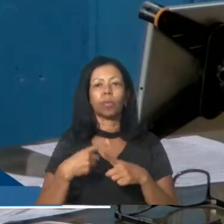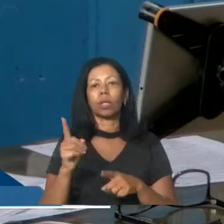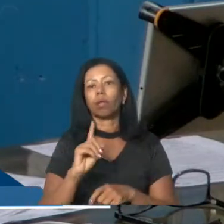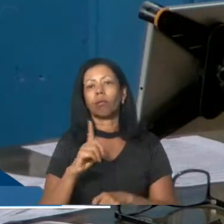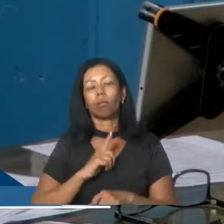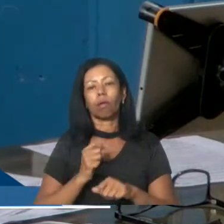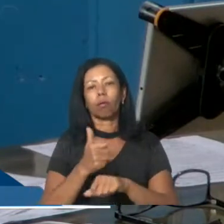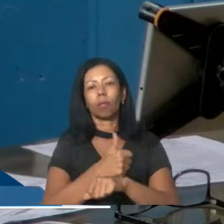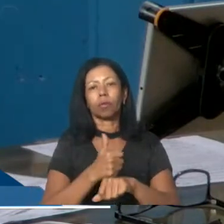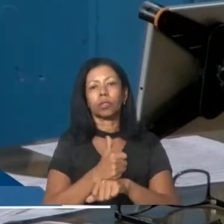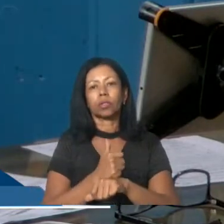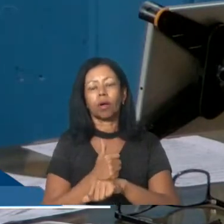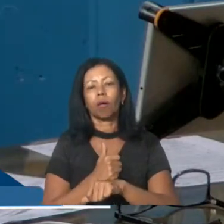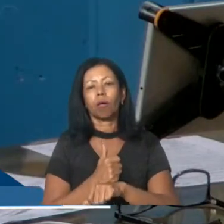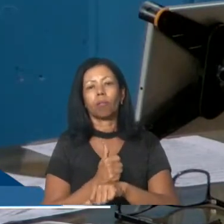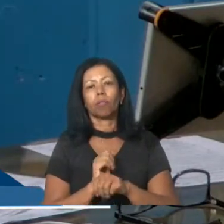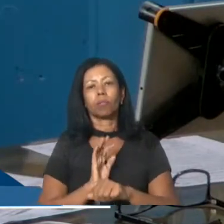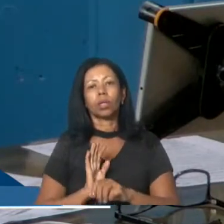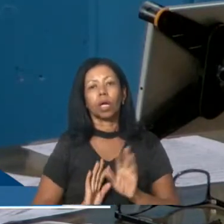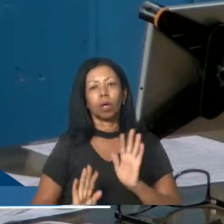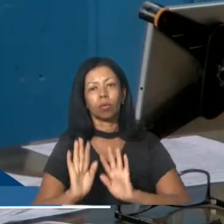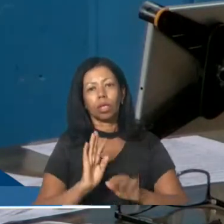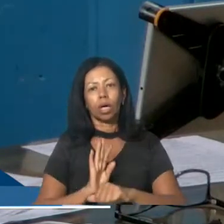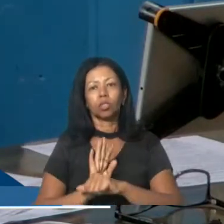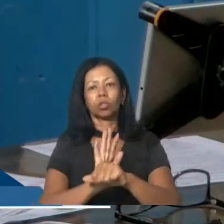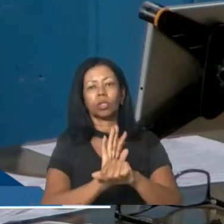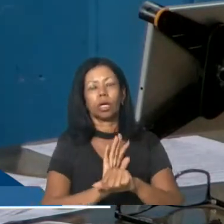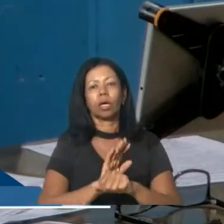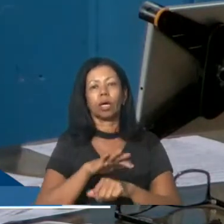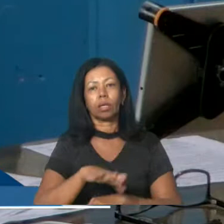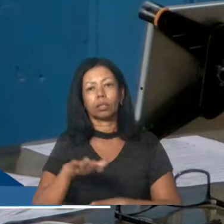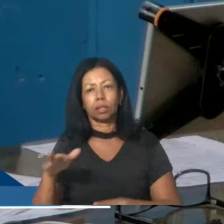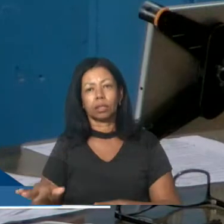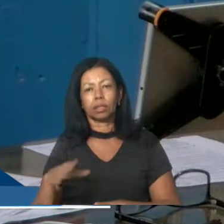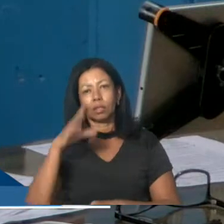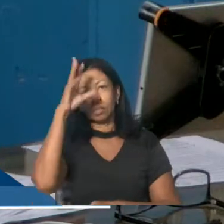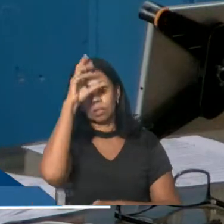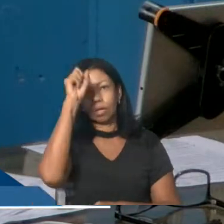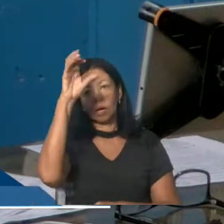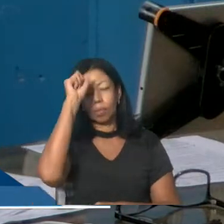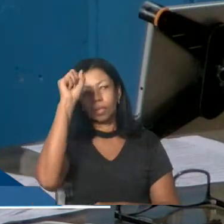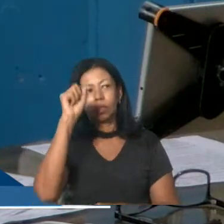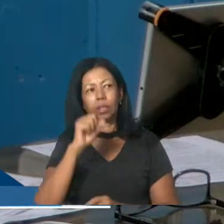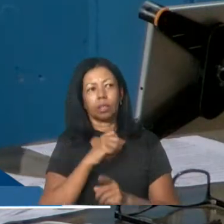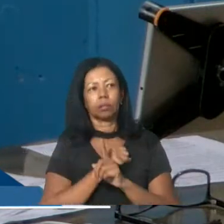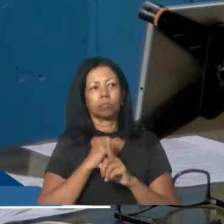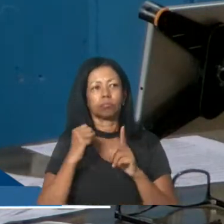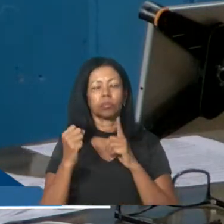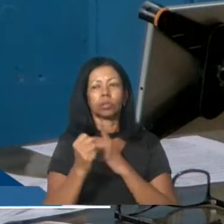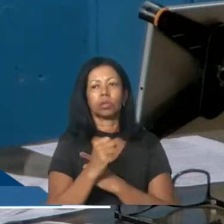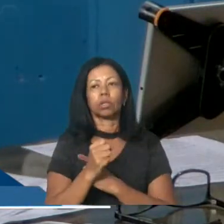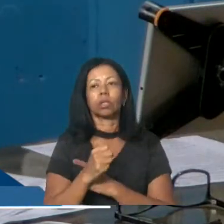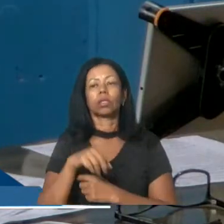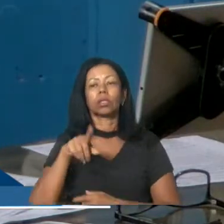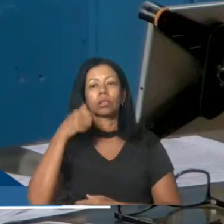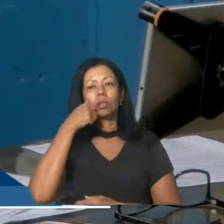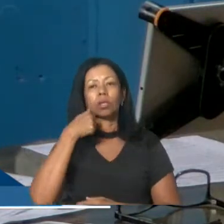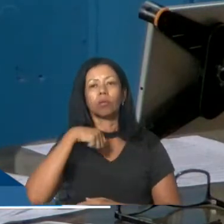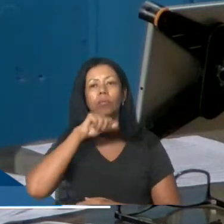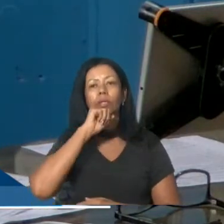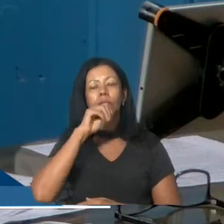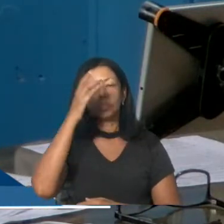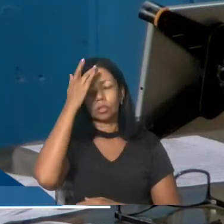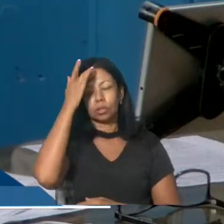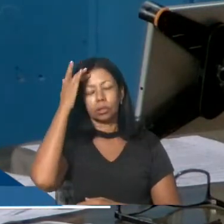para ajudar essas crianças a aprenderem, a lidar com a sociedade. Né? Não tem. São mães de